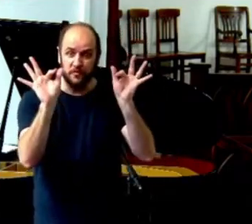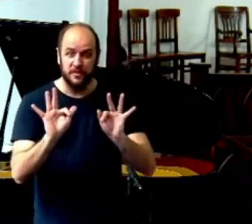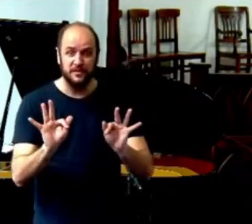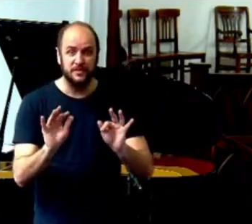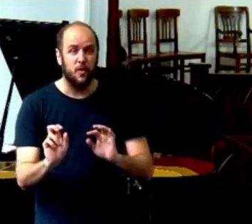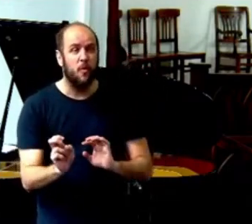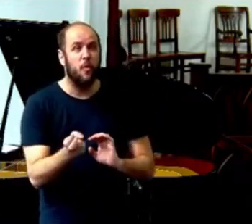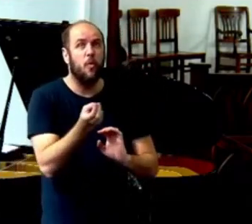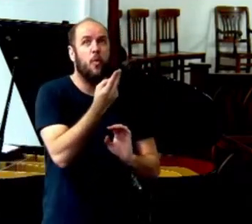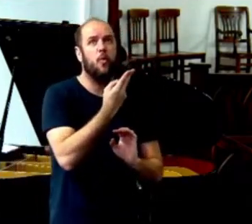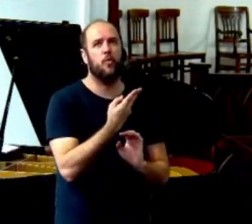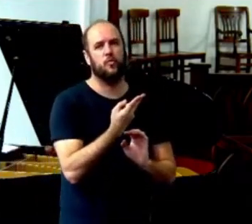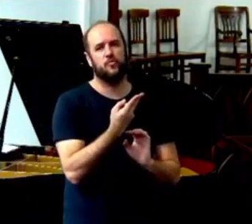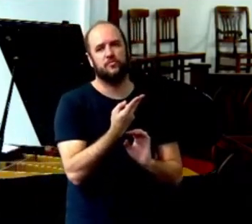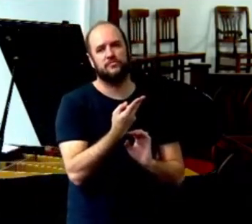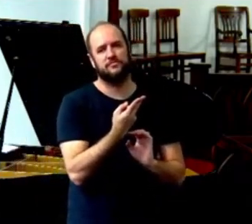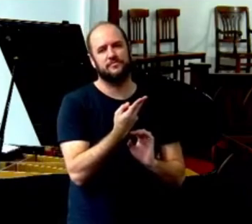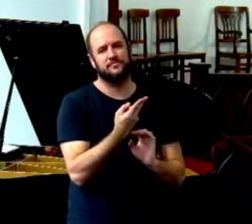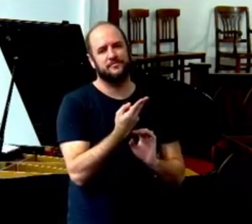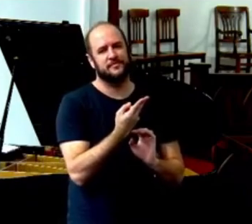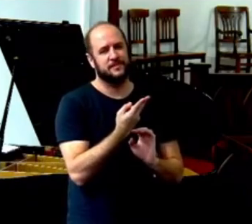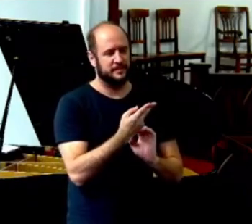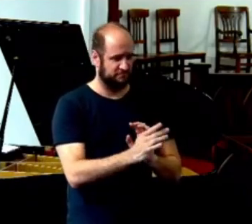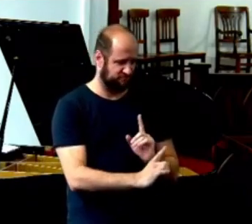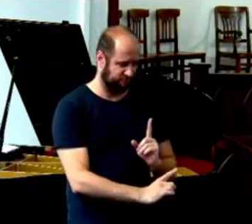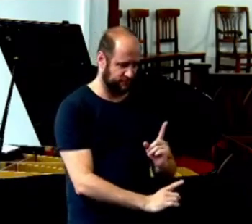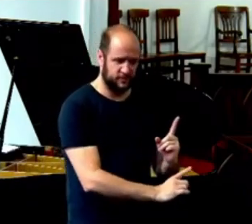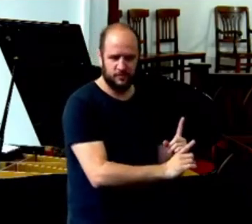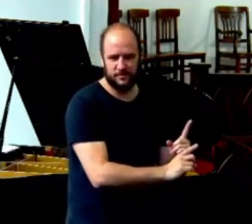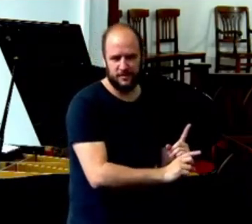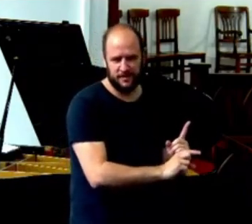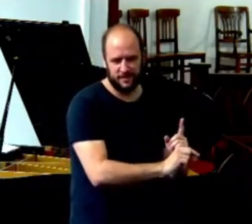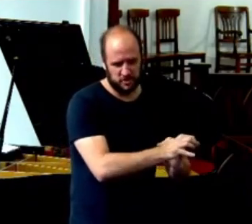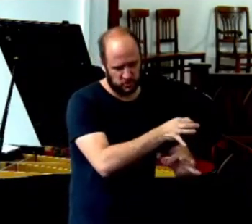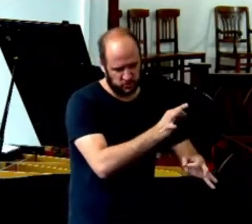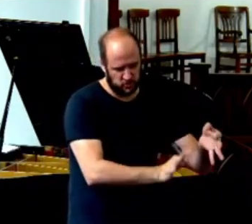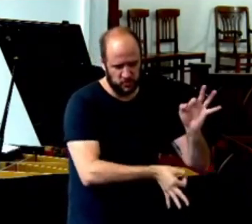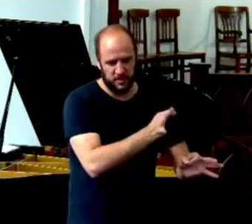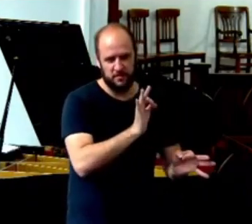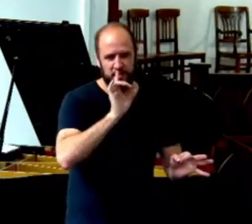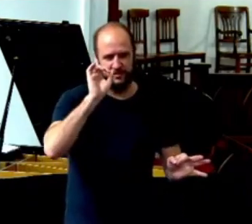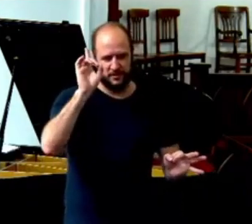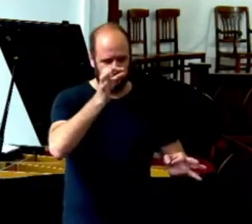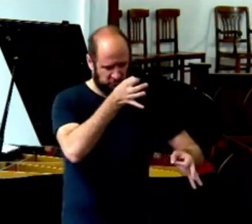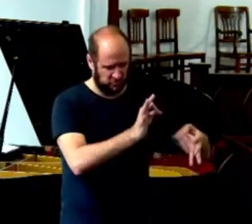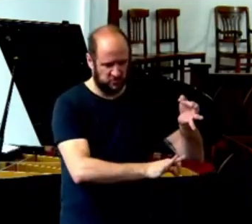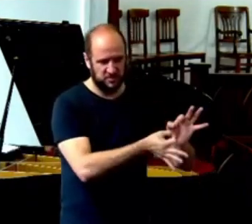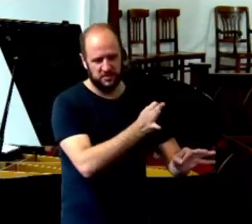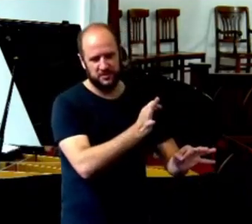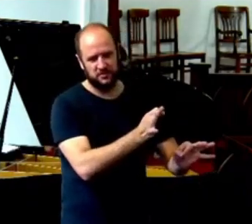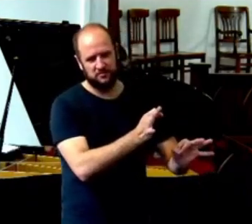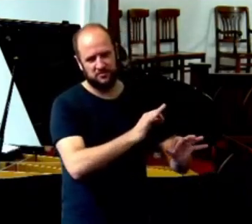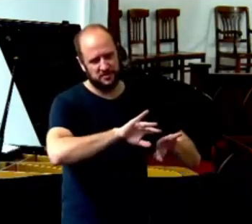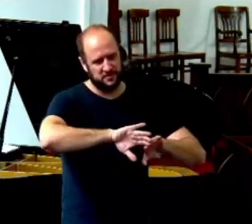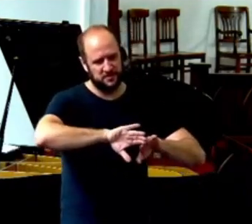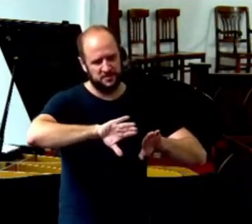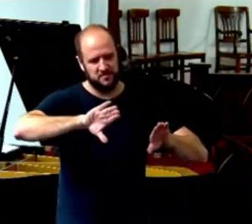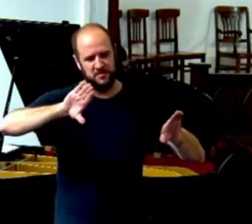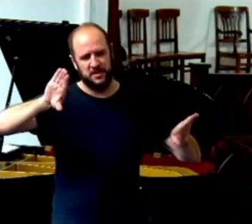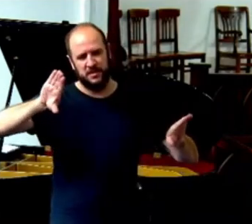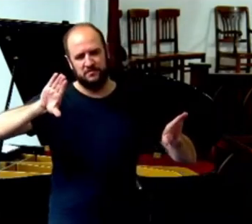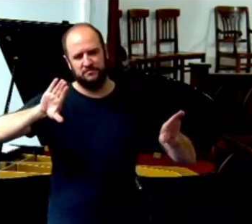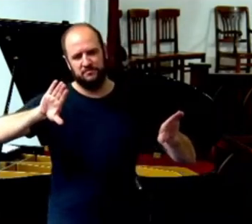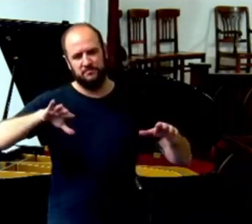ou que você será, ou que você se encontrará com o Supremo